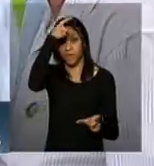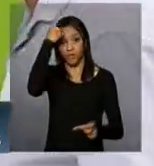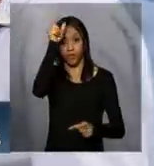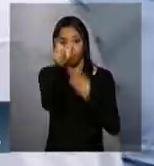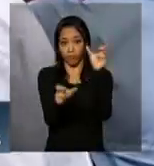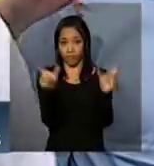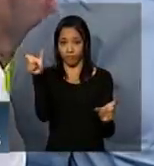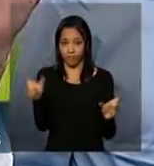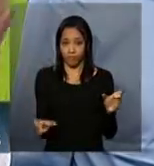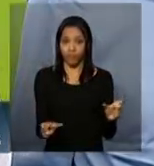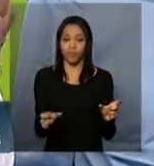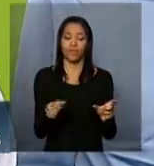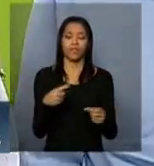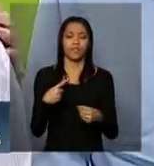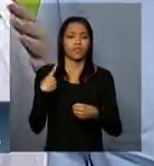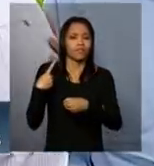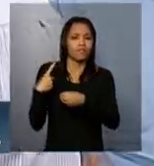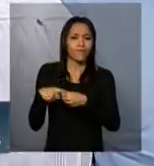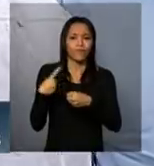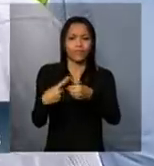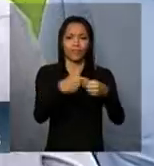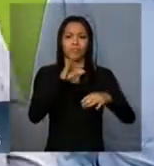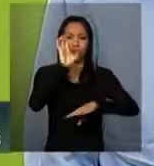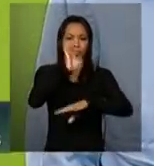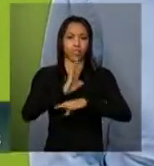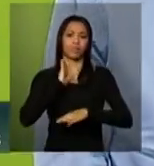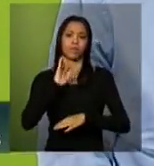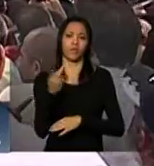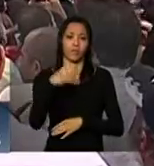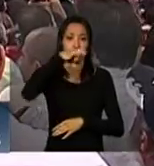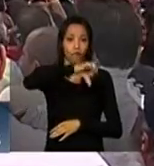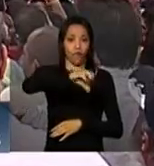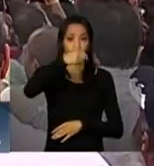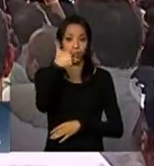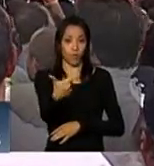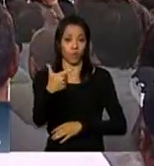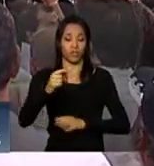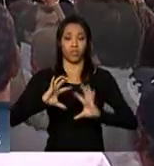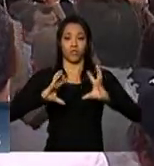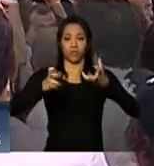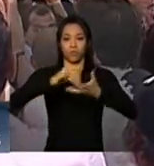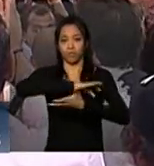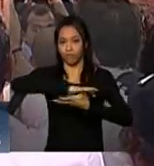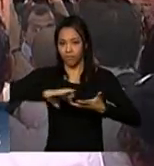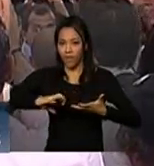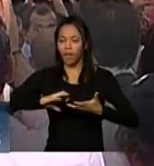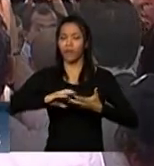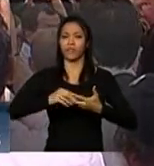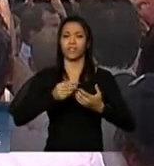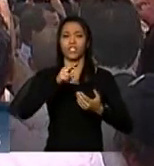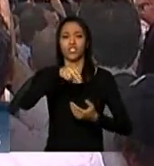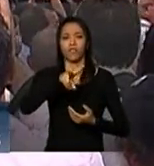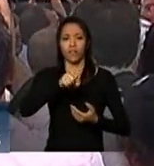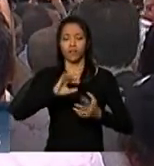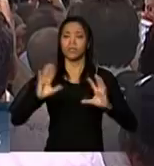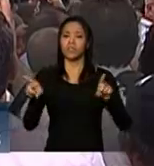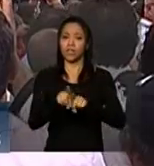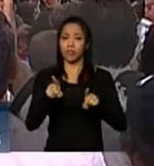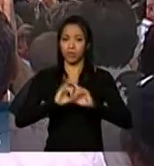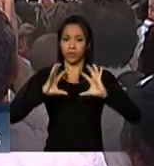Prefeitos de Minas Gerais são ao todo 92 entre meladas e